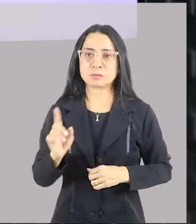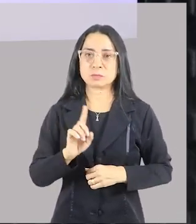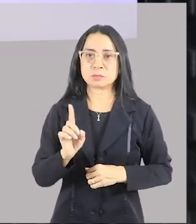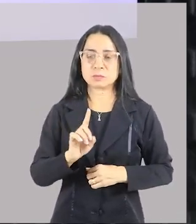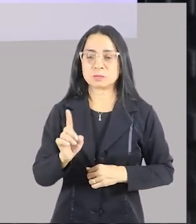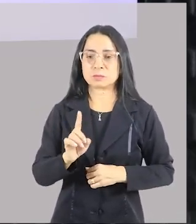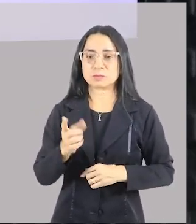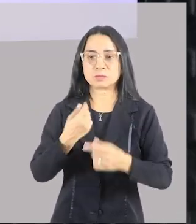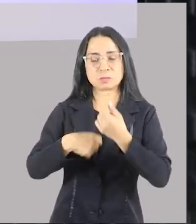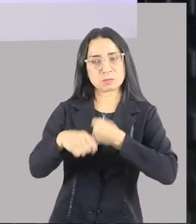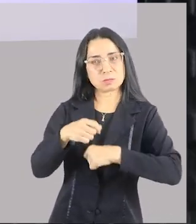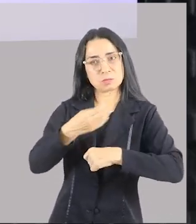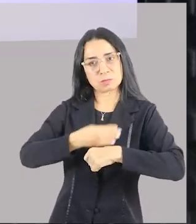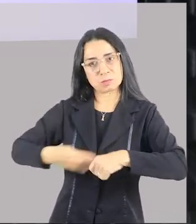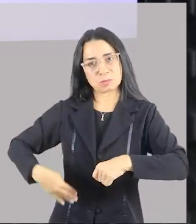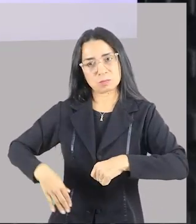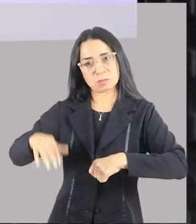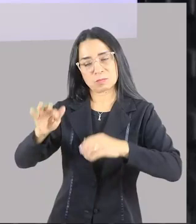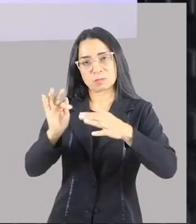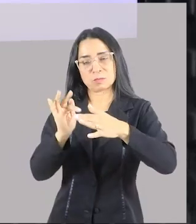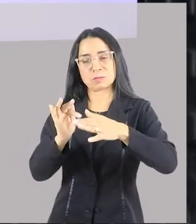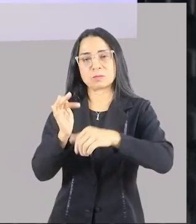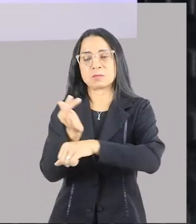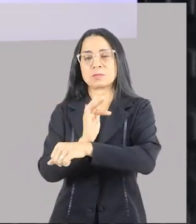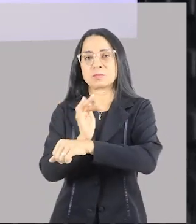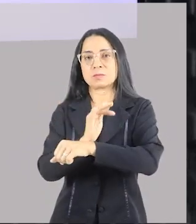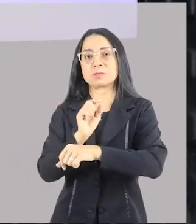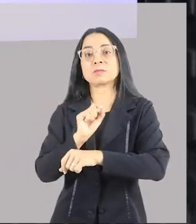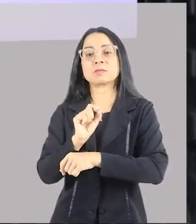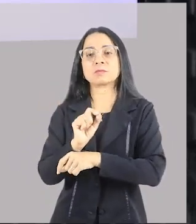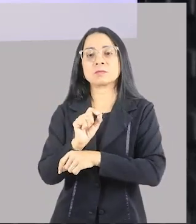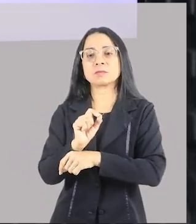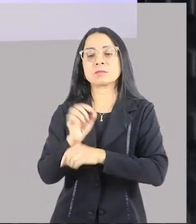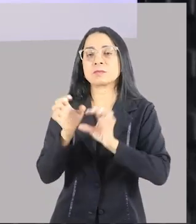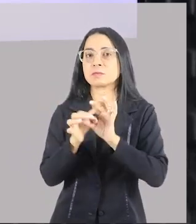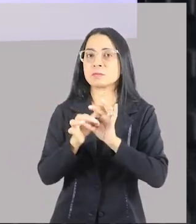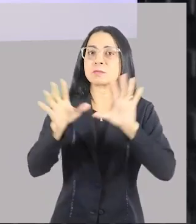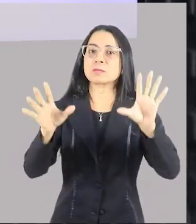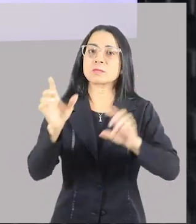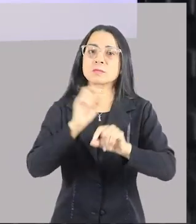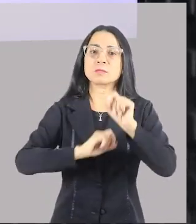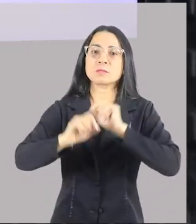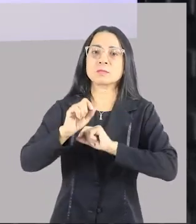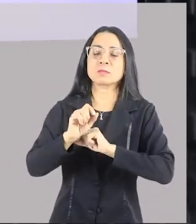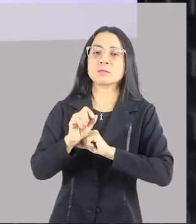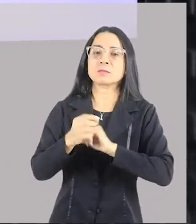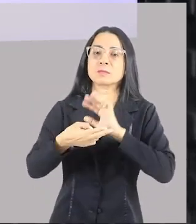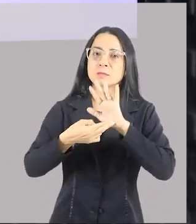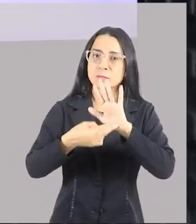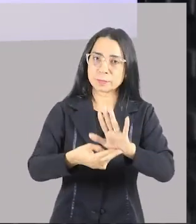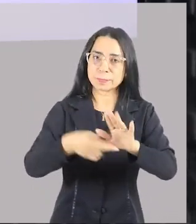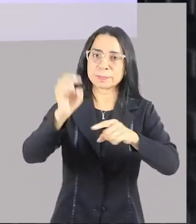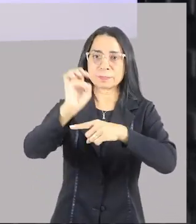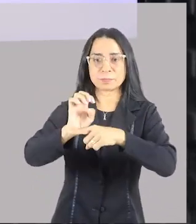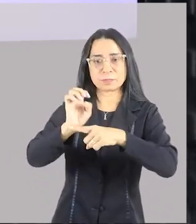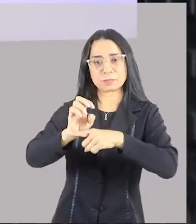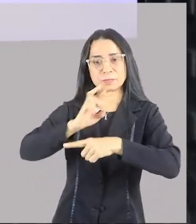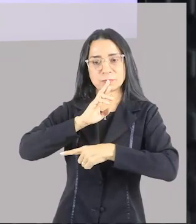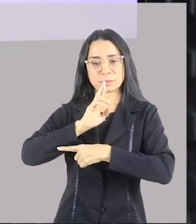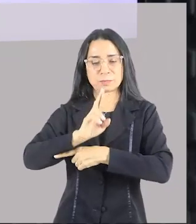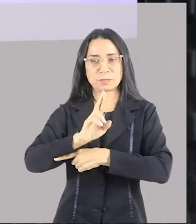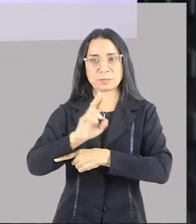é a administração pública formal. Ele é alguém autorizado para agir em nome do Estado. Portanto, essa resposta